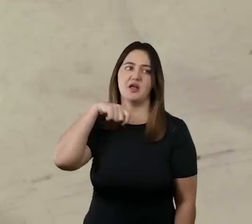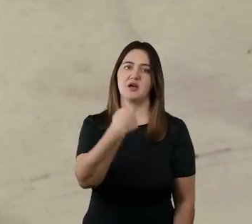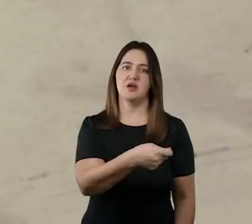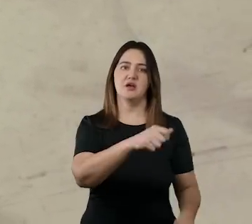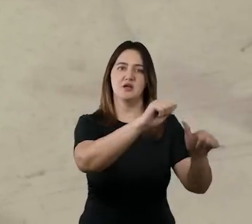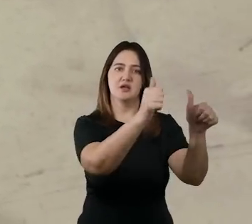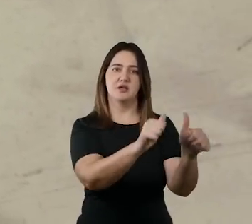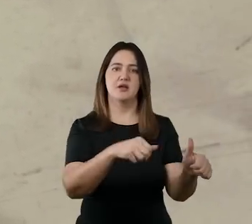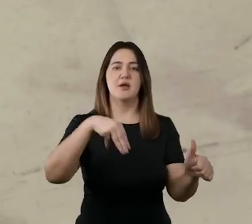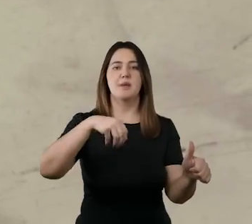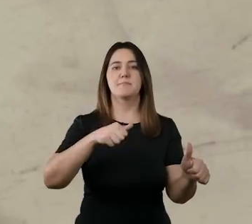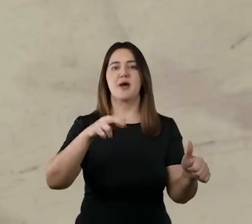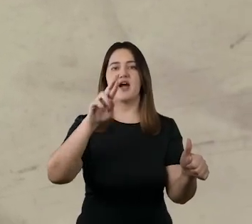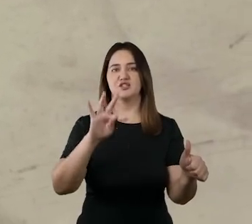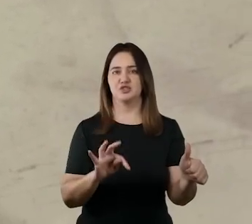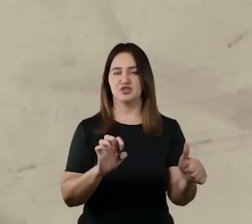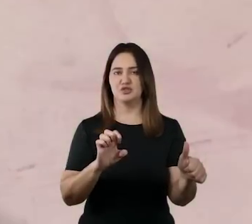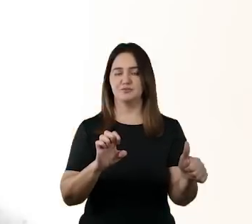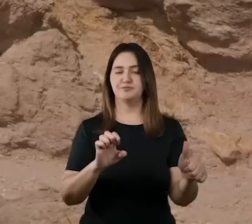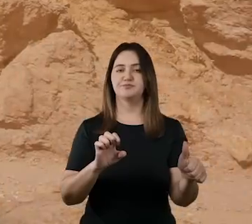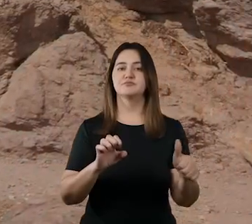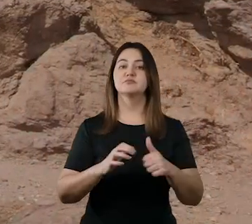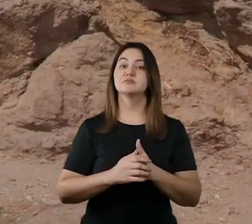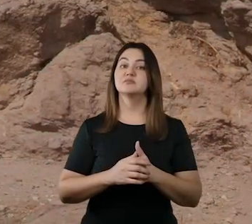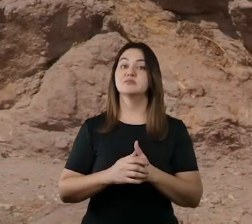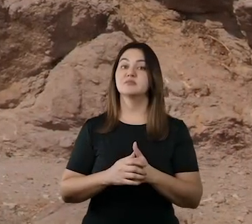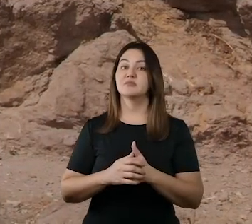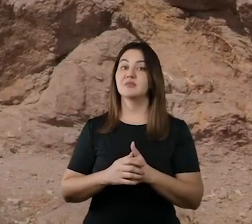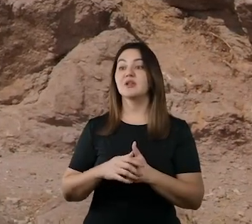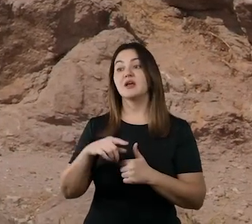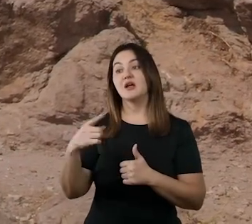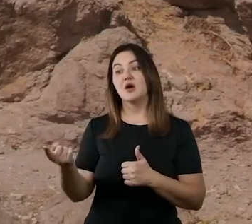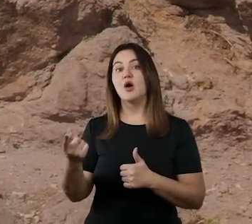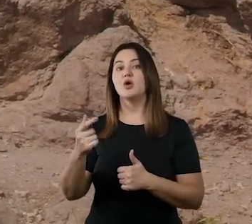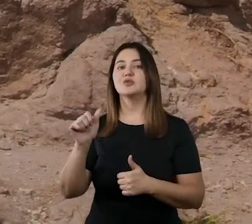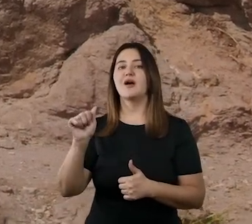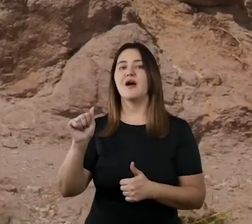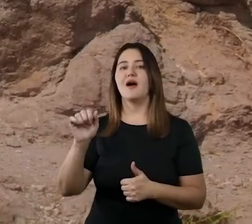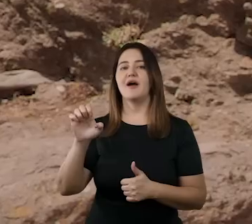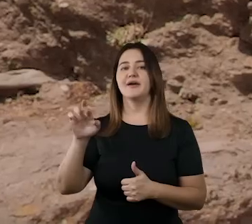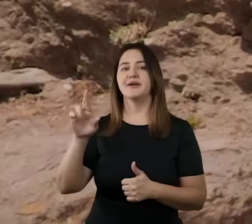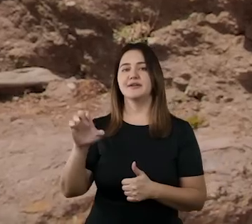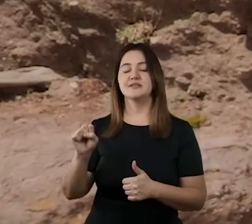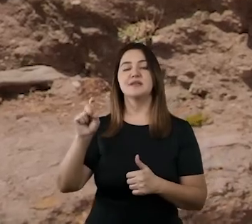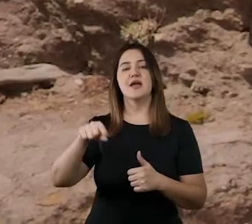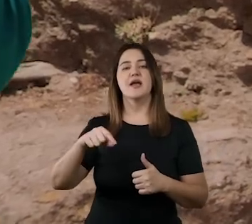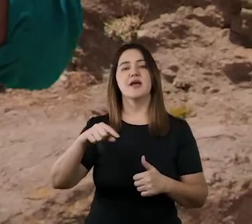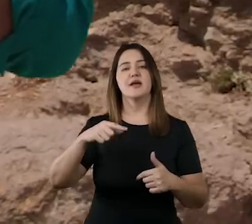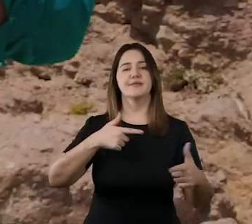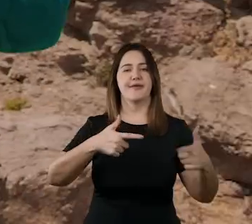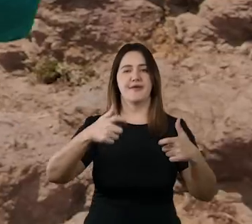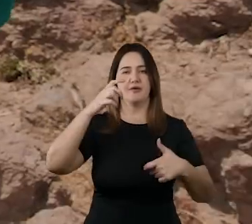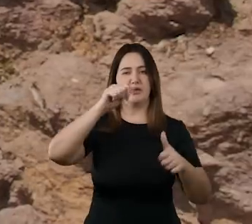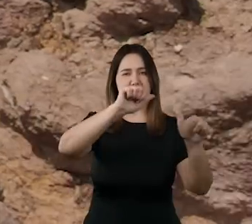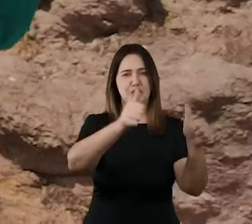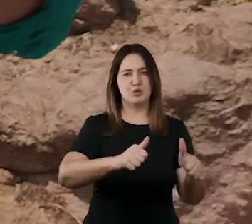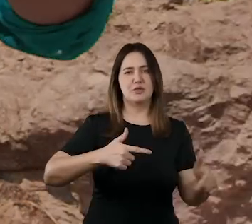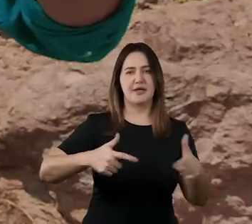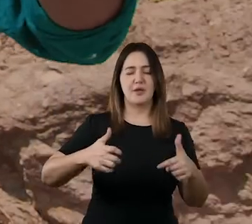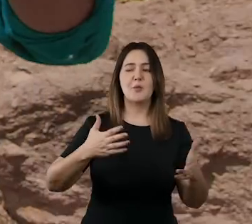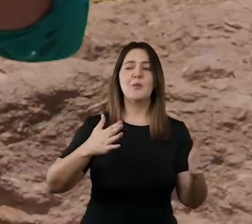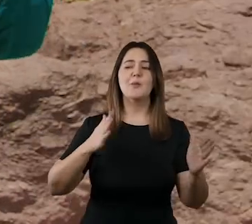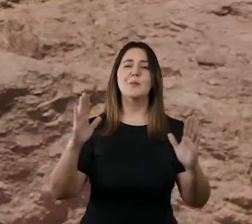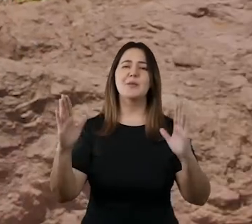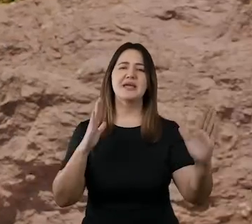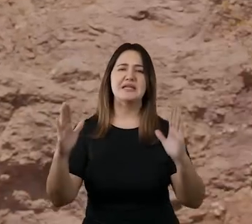crime no exército, vem do deus Marte, o nome romano de Ares, o deus da guerra. E na época da hegemonia